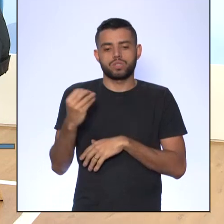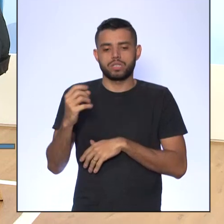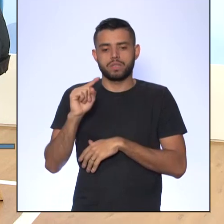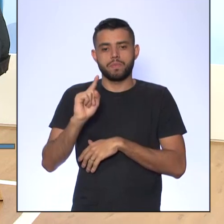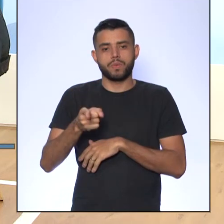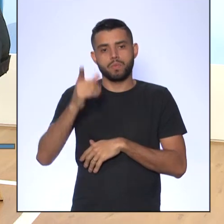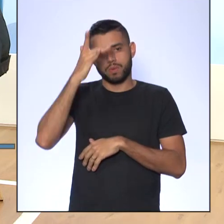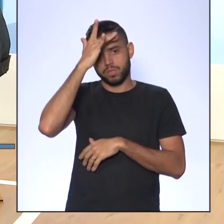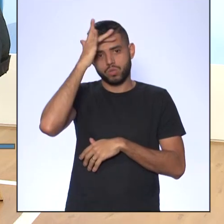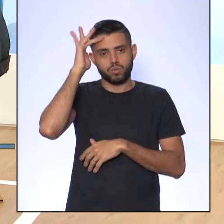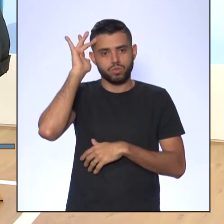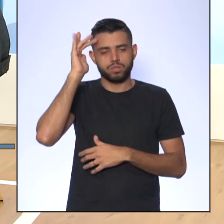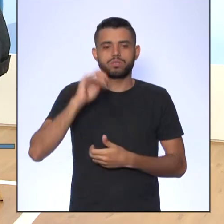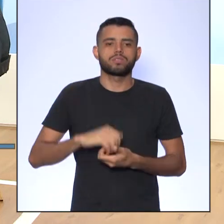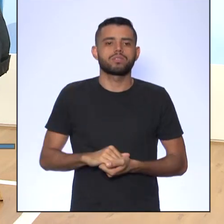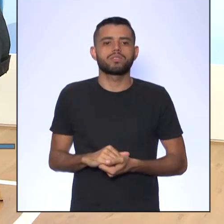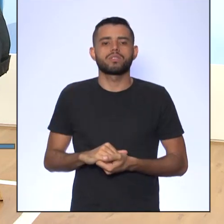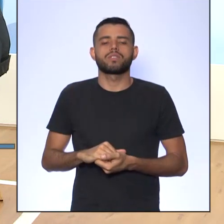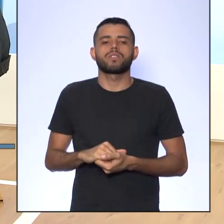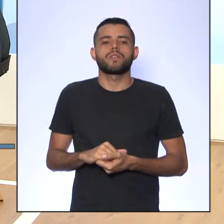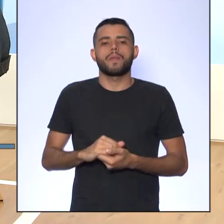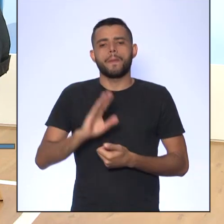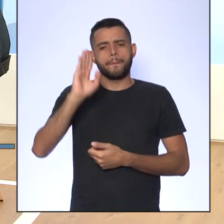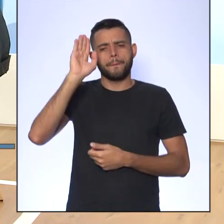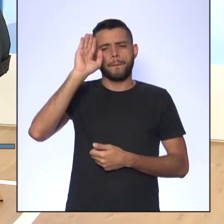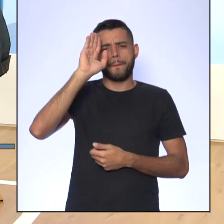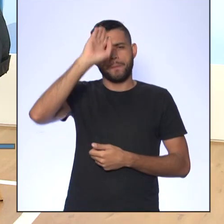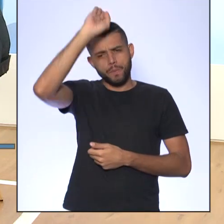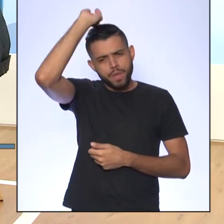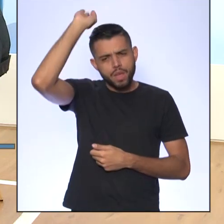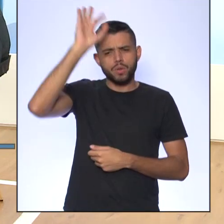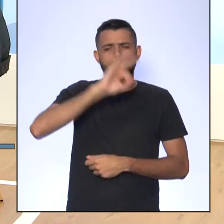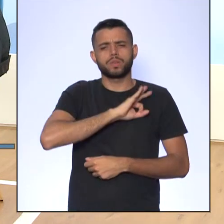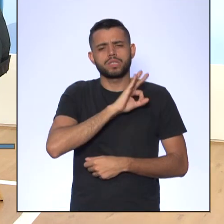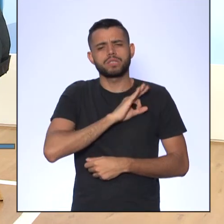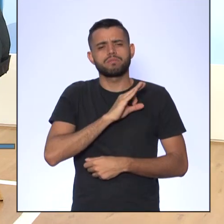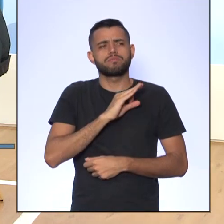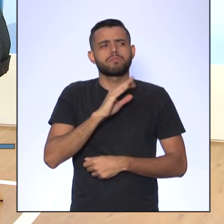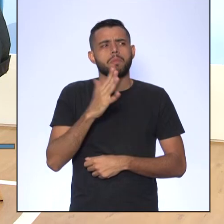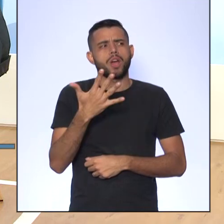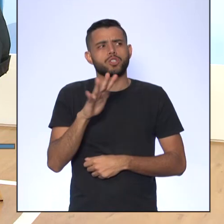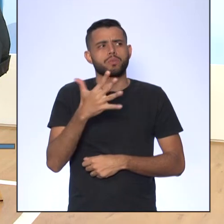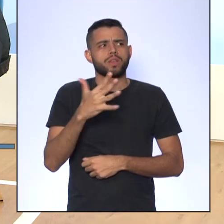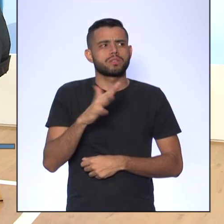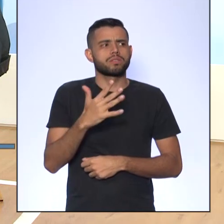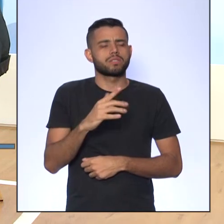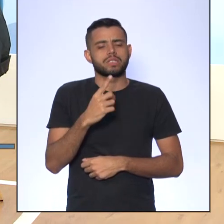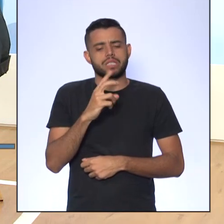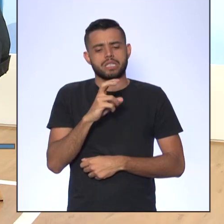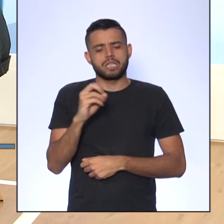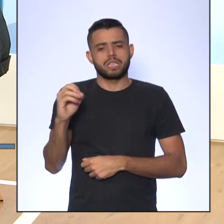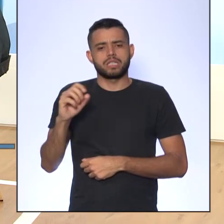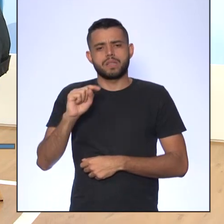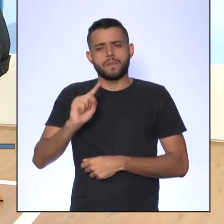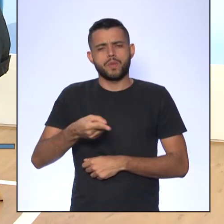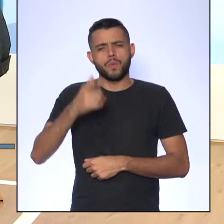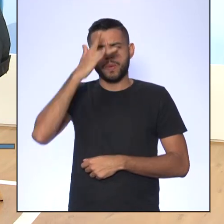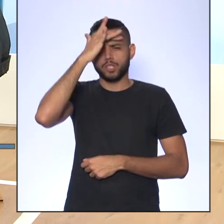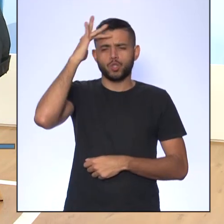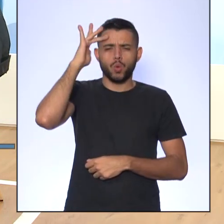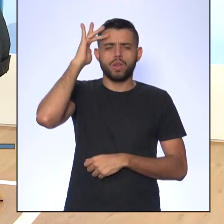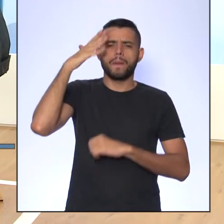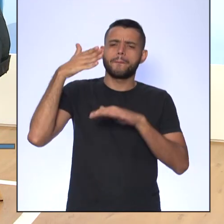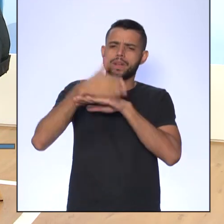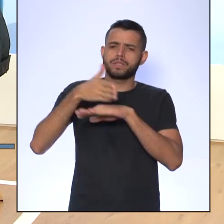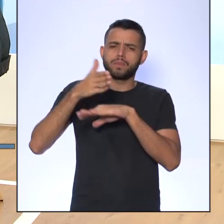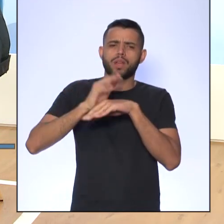pessoas. Os bombeiros, a Polícia Militar estima que cerca de 500 mil pessoas participaram do show, né,